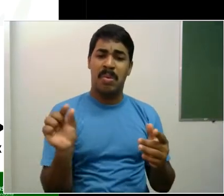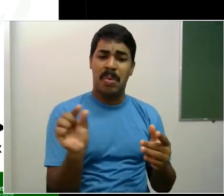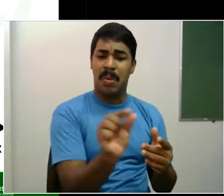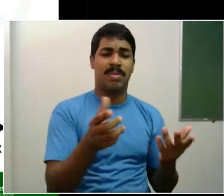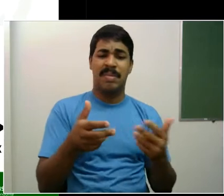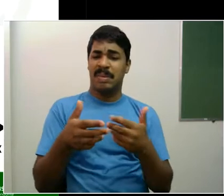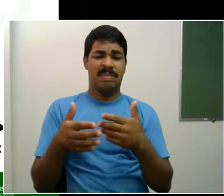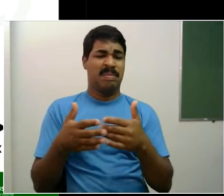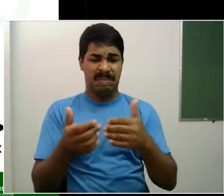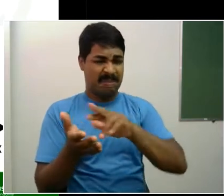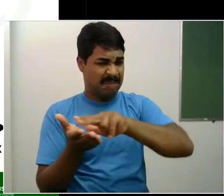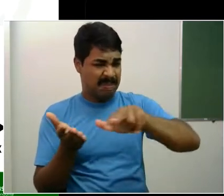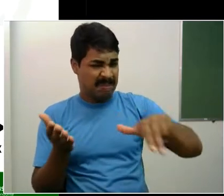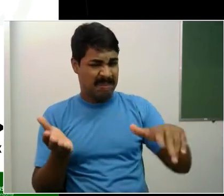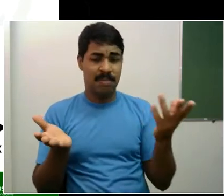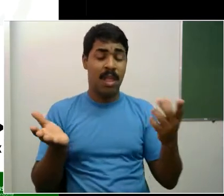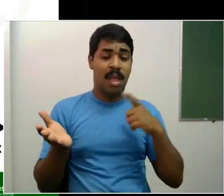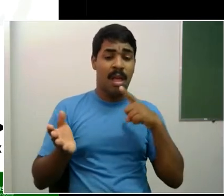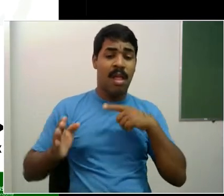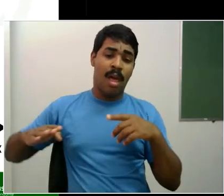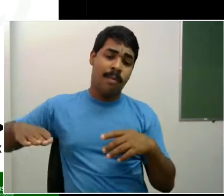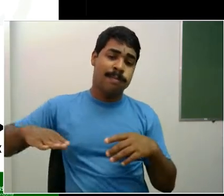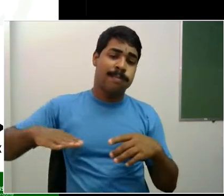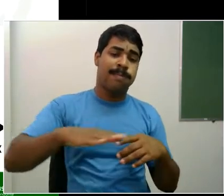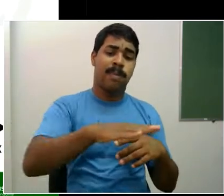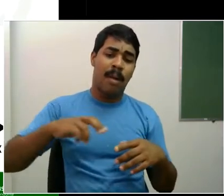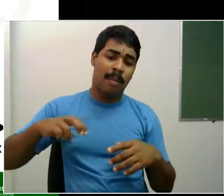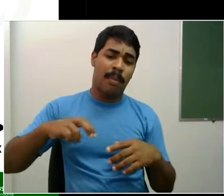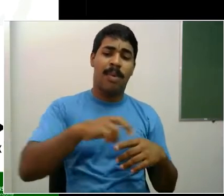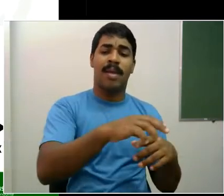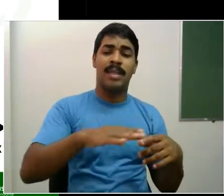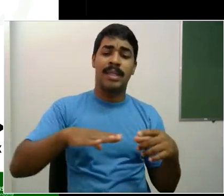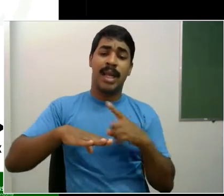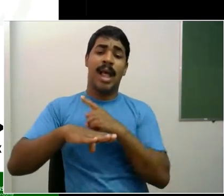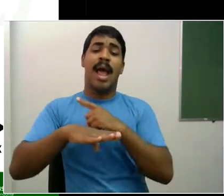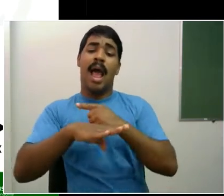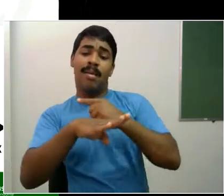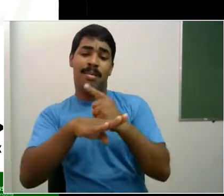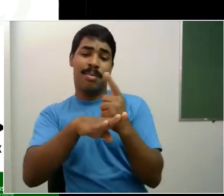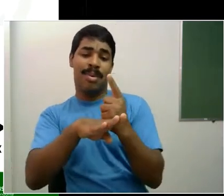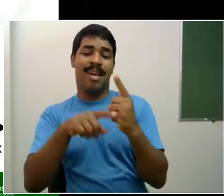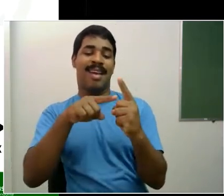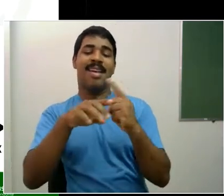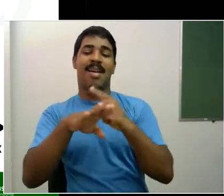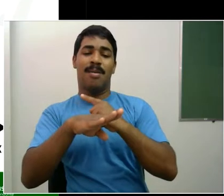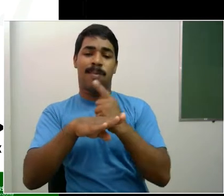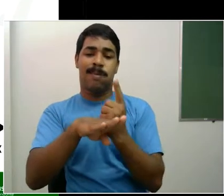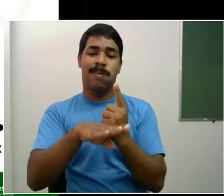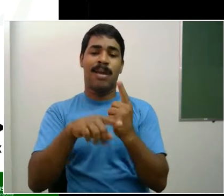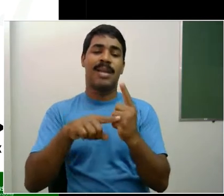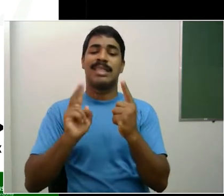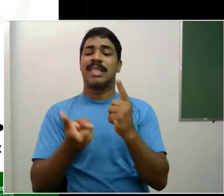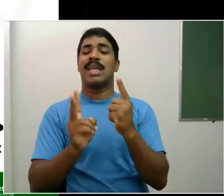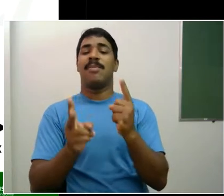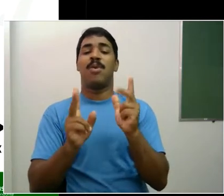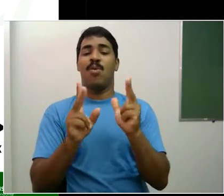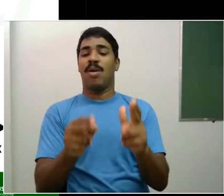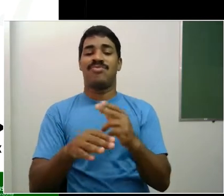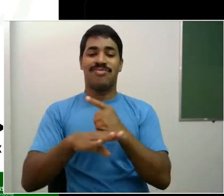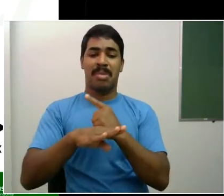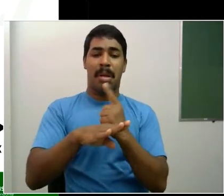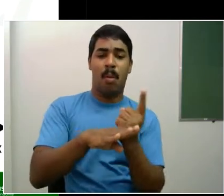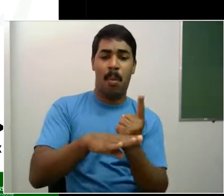si, ele percorre um determinado trecho sempre com a mesma velocidade. No nosso exemplo aqui,